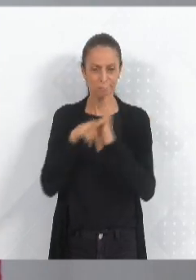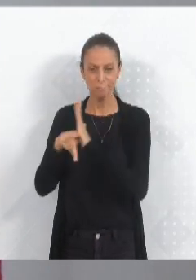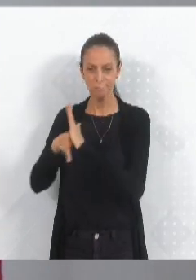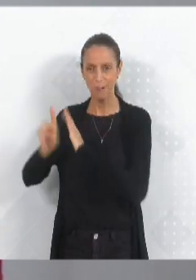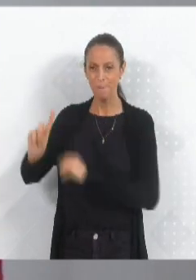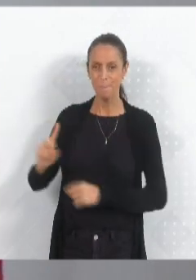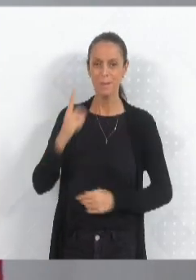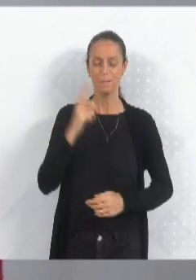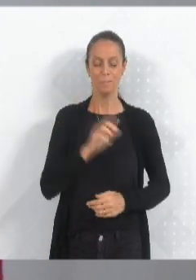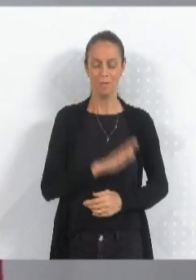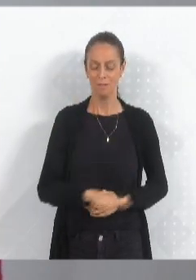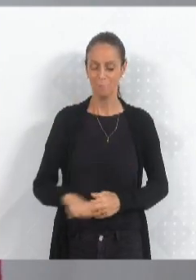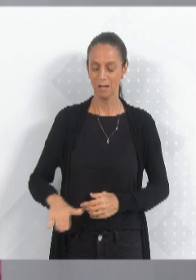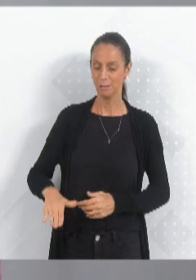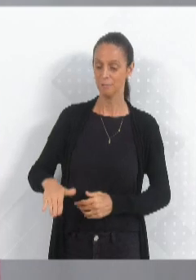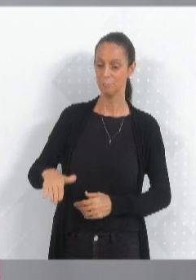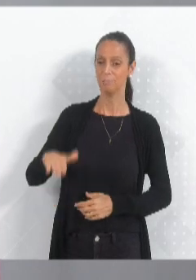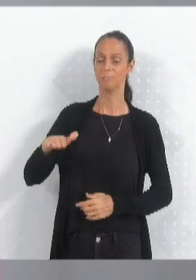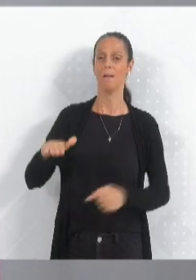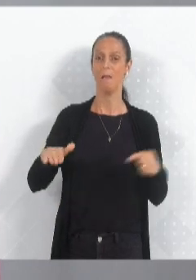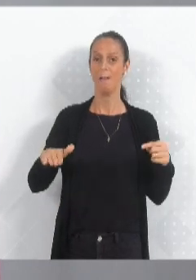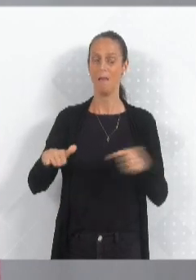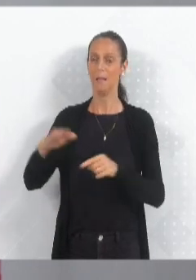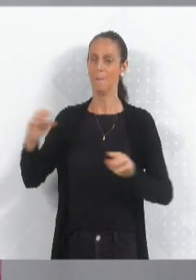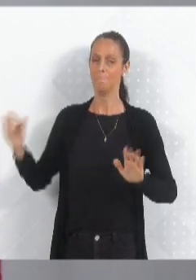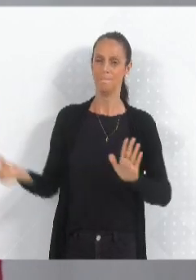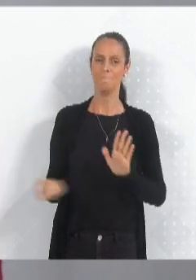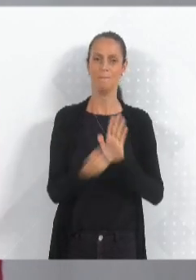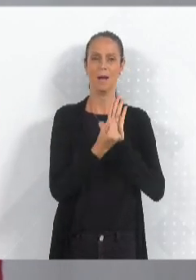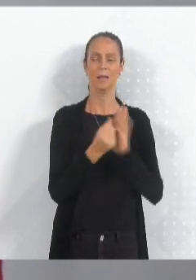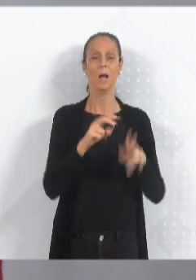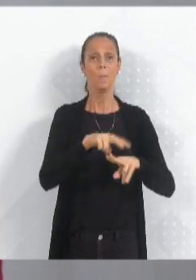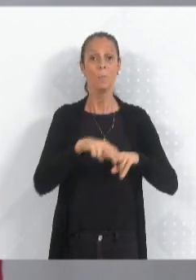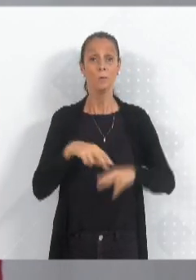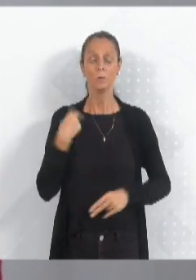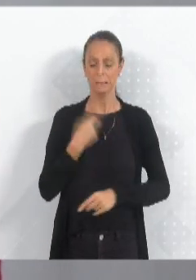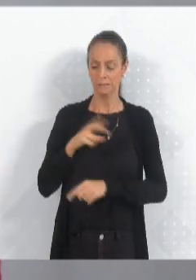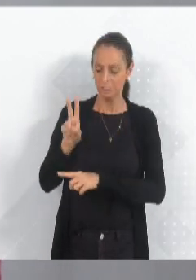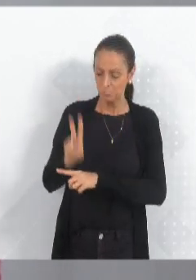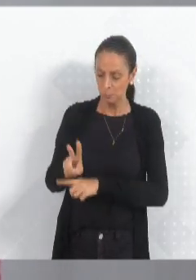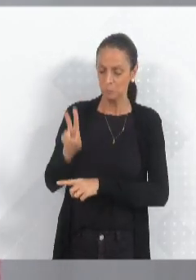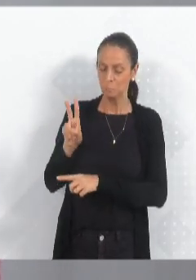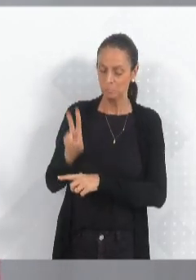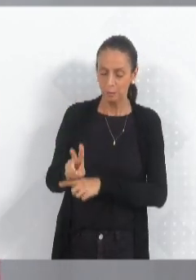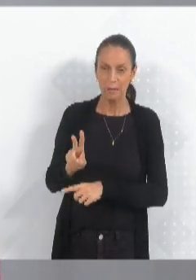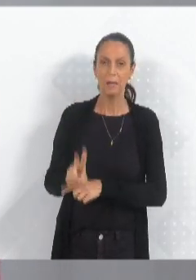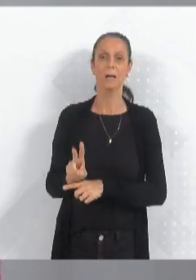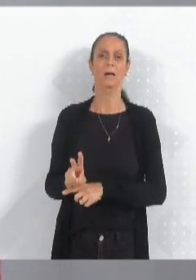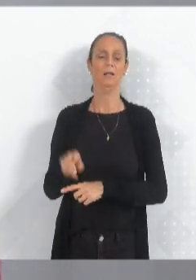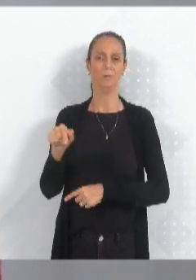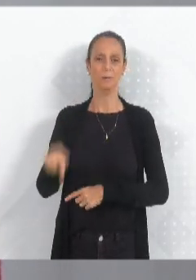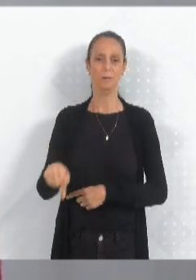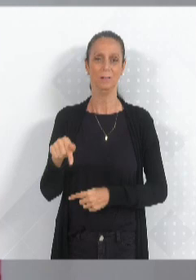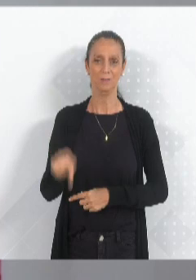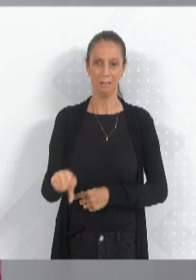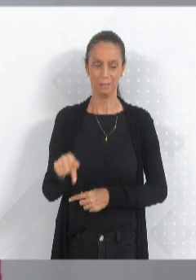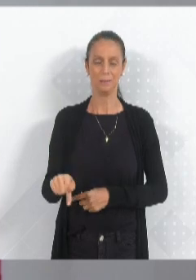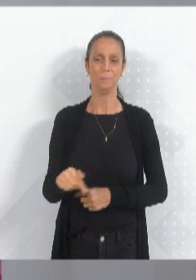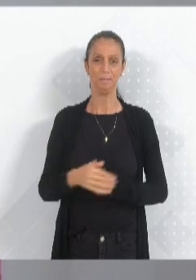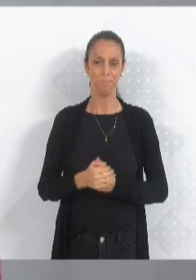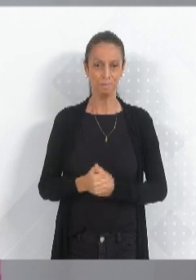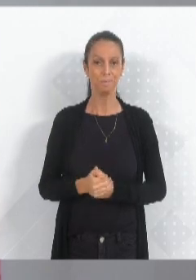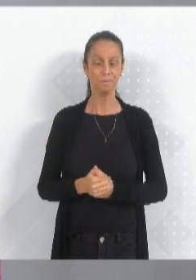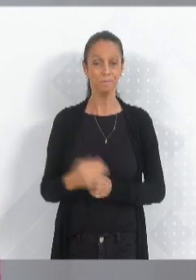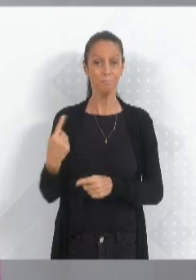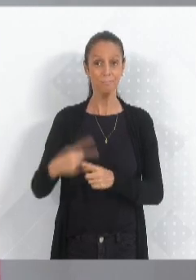infância ela é determinante né e por isso o cuidado a proteção à criança que a primeira infância ela é determinante